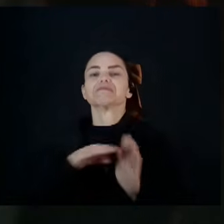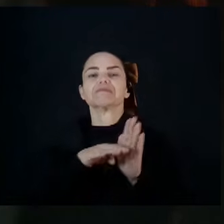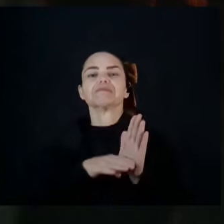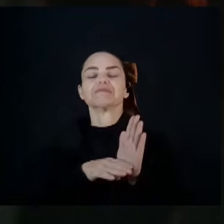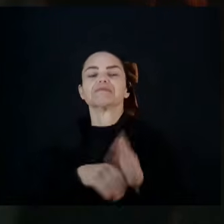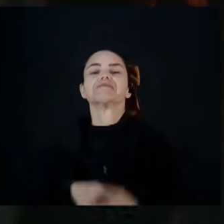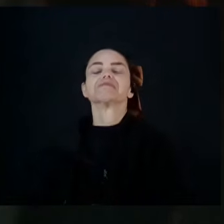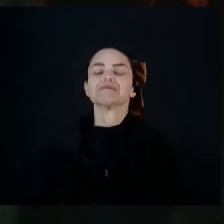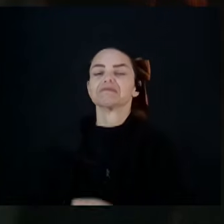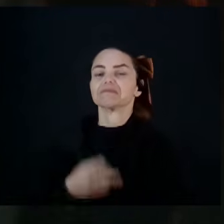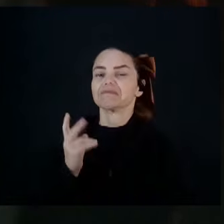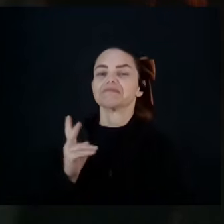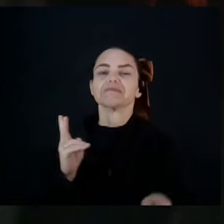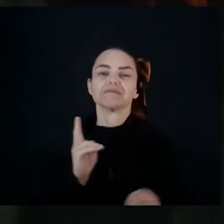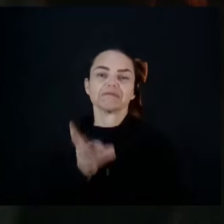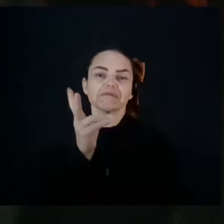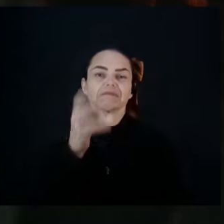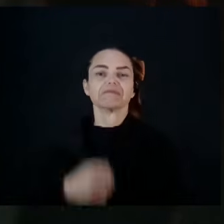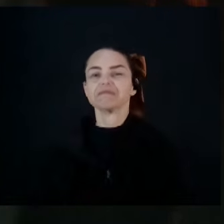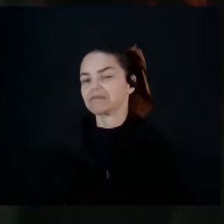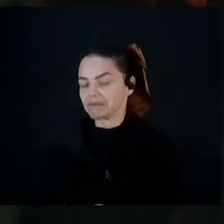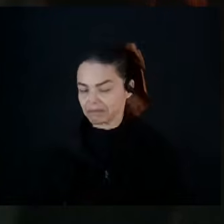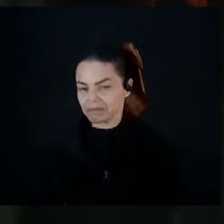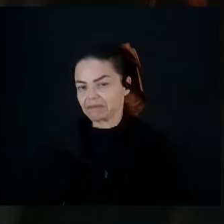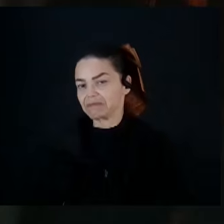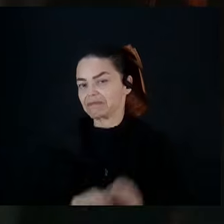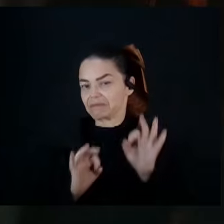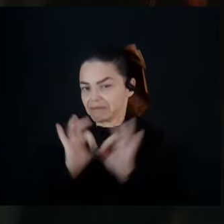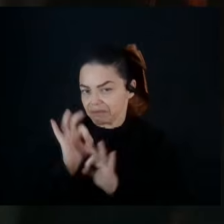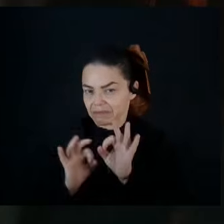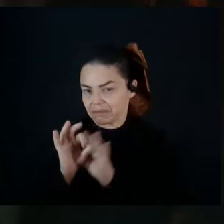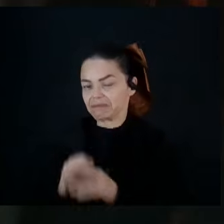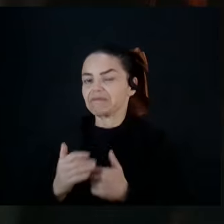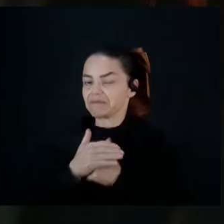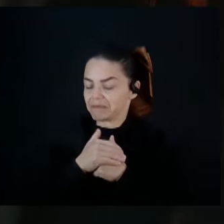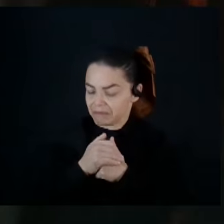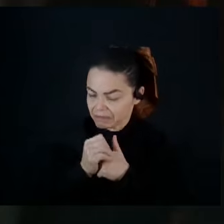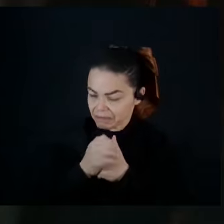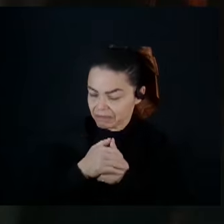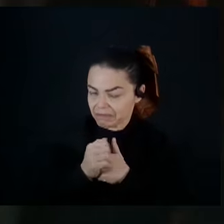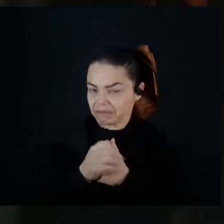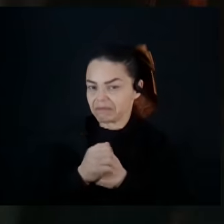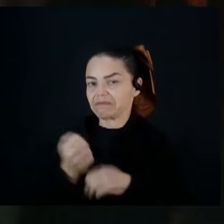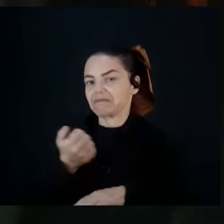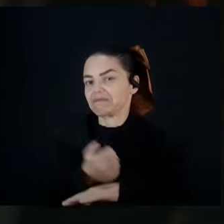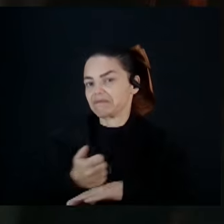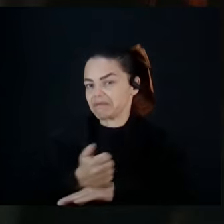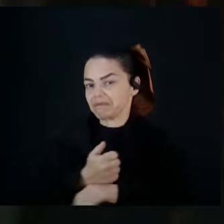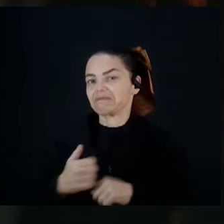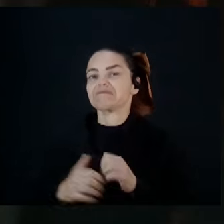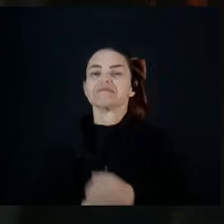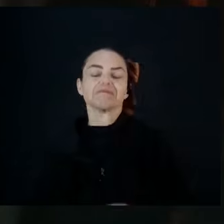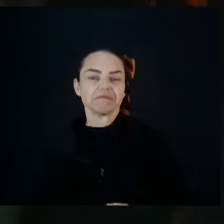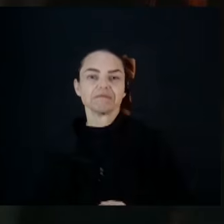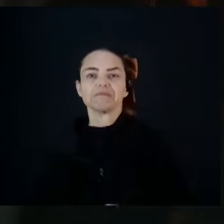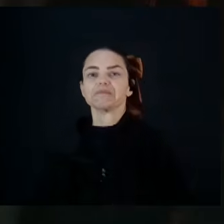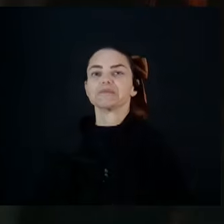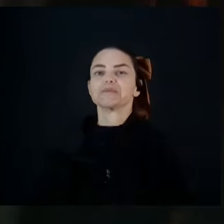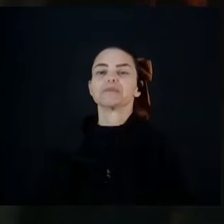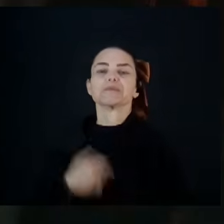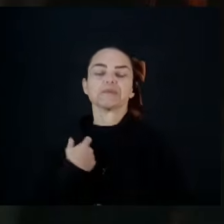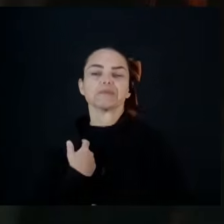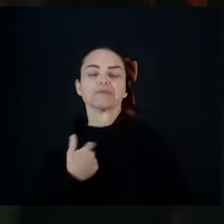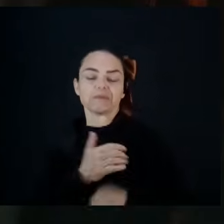sempre também muito bem produzida, com muito carinho, por profissionais que fazem isso com carinho,